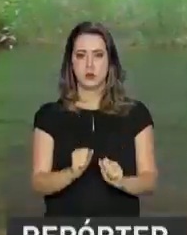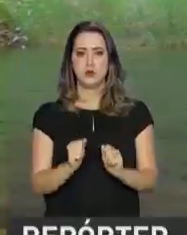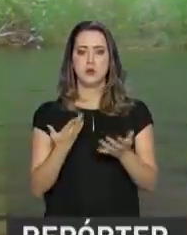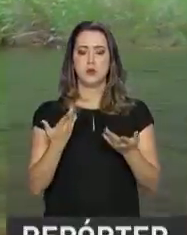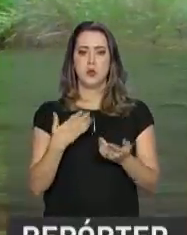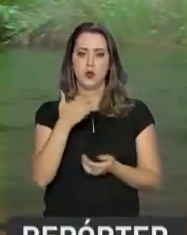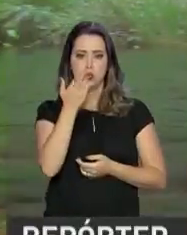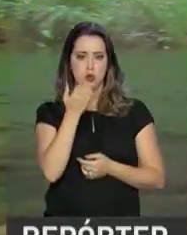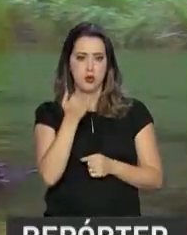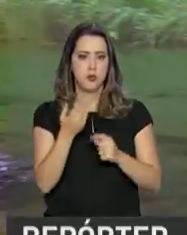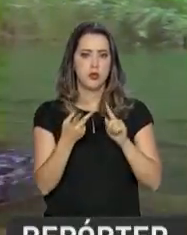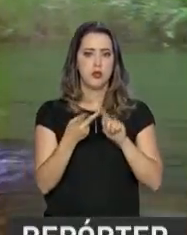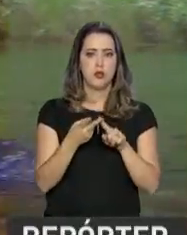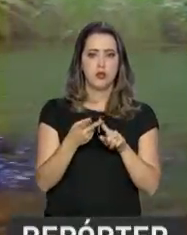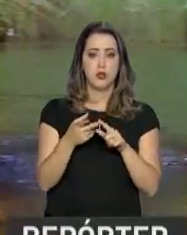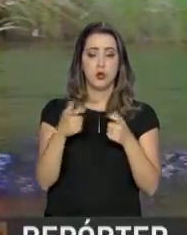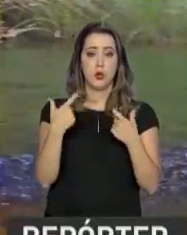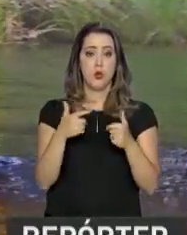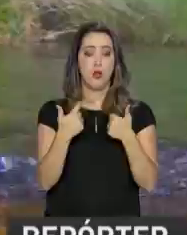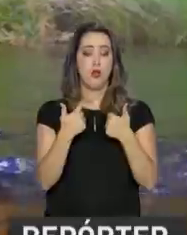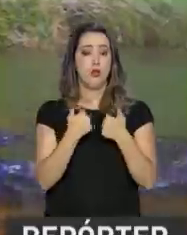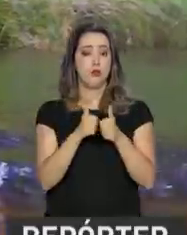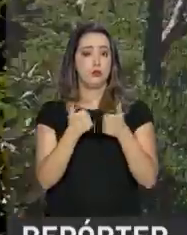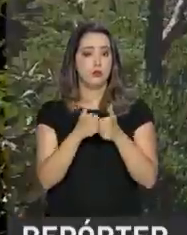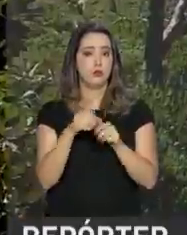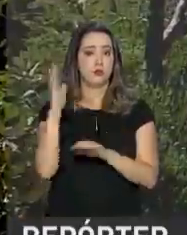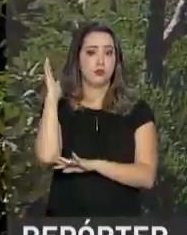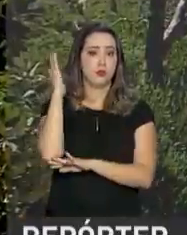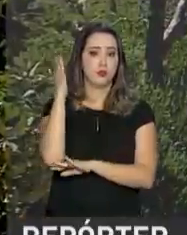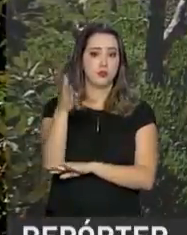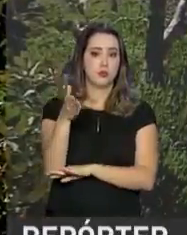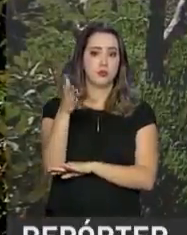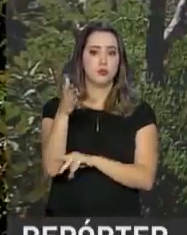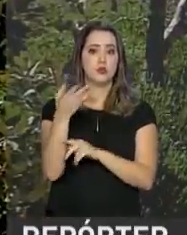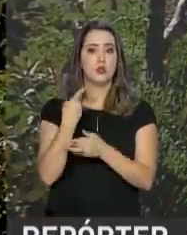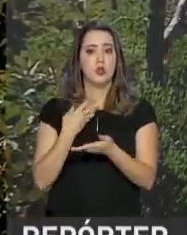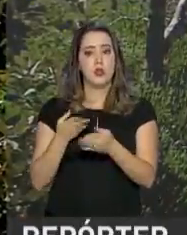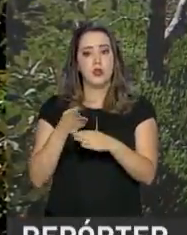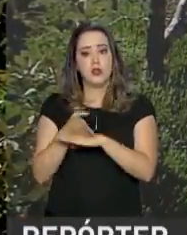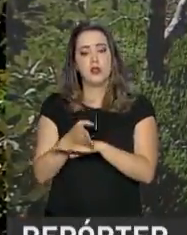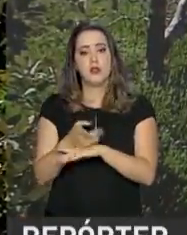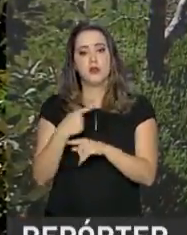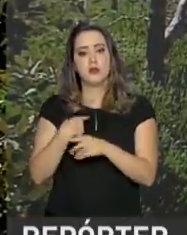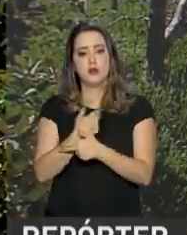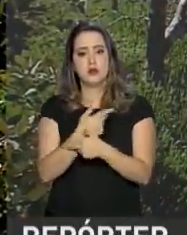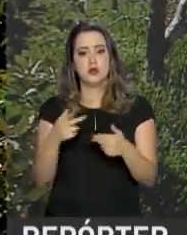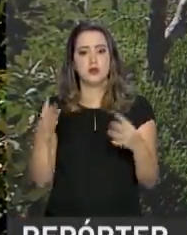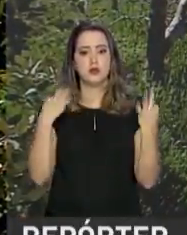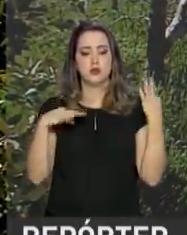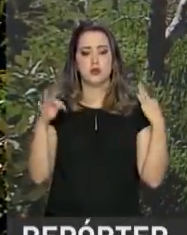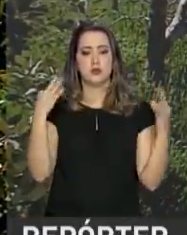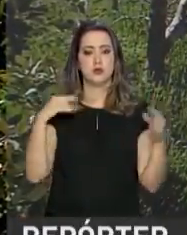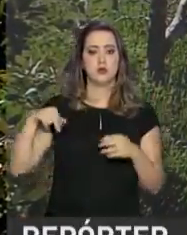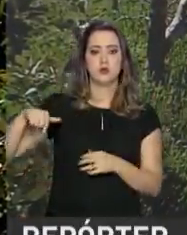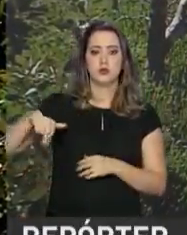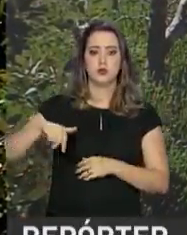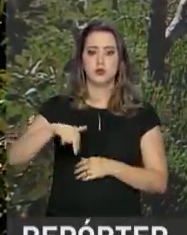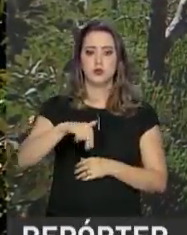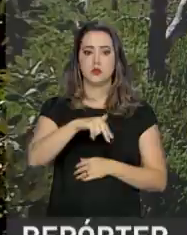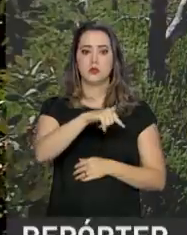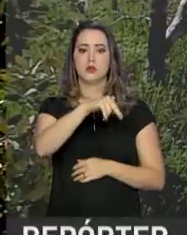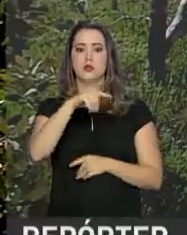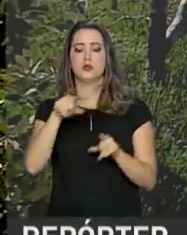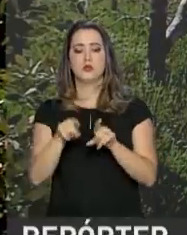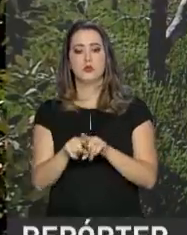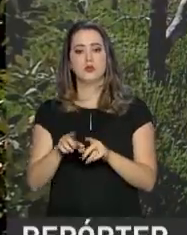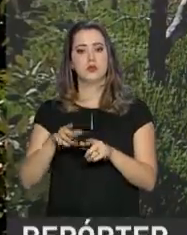alimentação estacionamento hospedagem cobrança de ingressos e atividades turísticas como caminhadas e trilhas